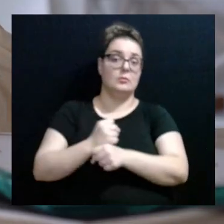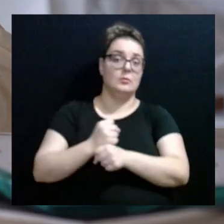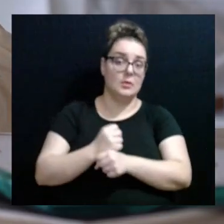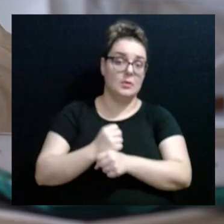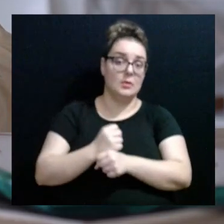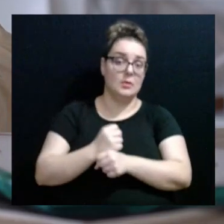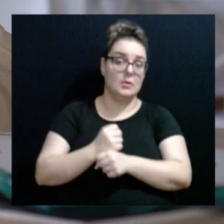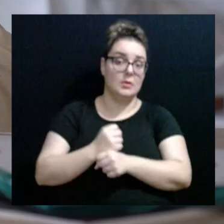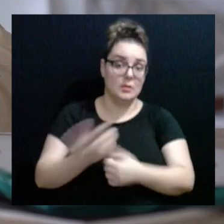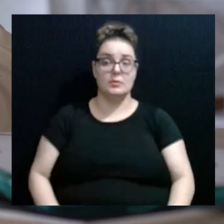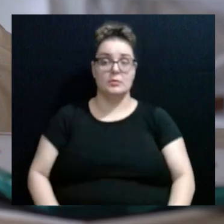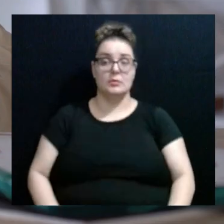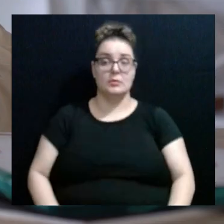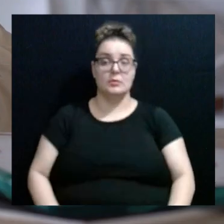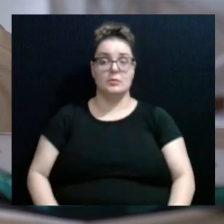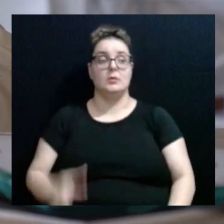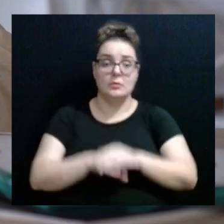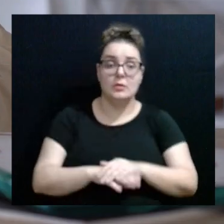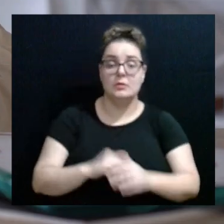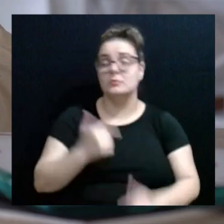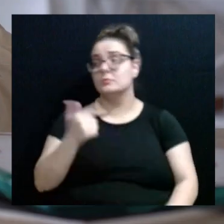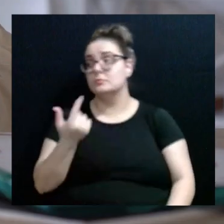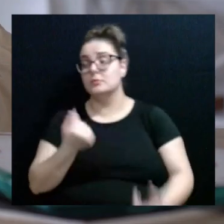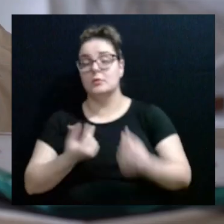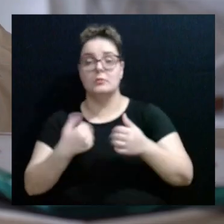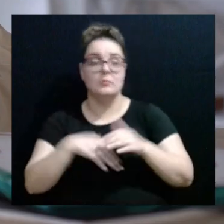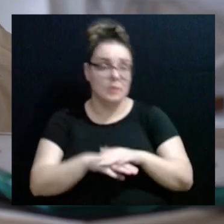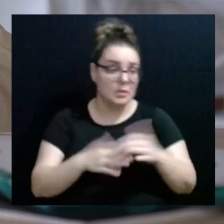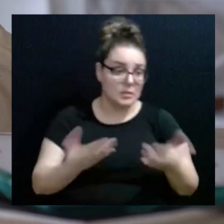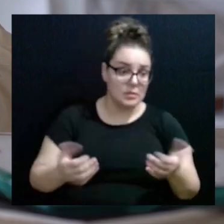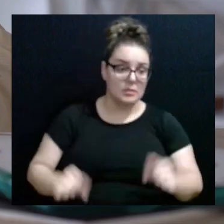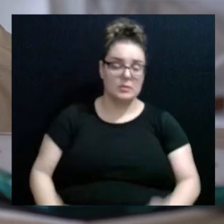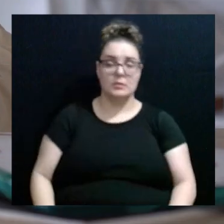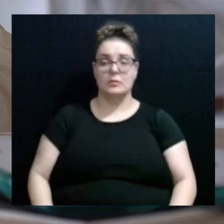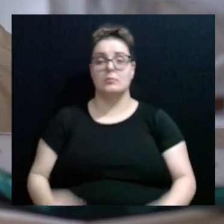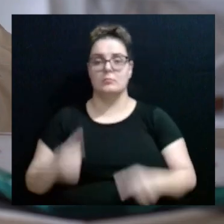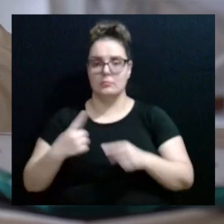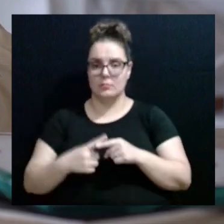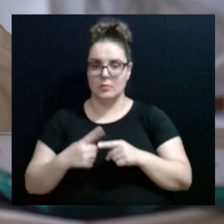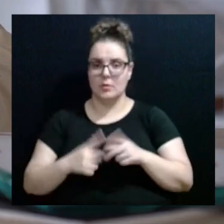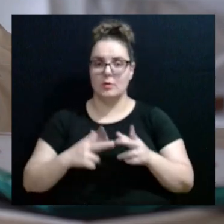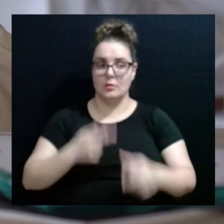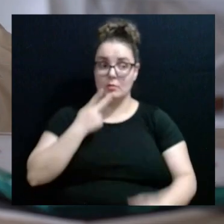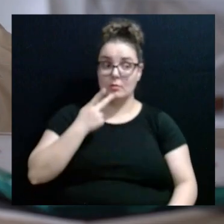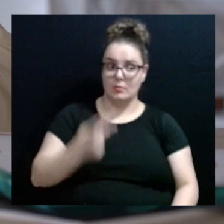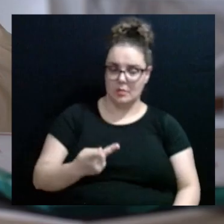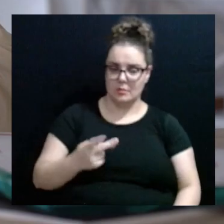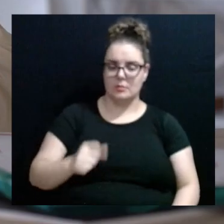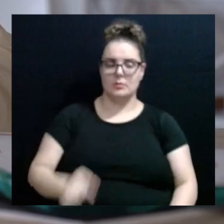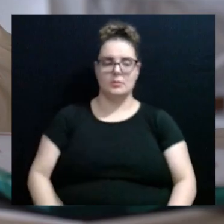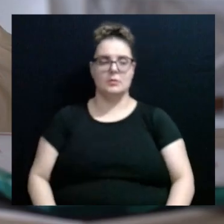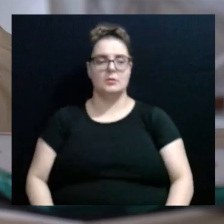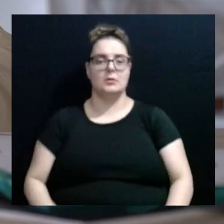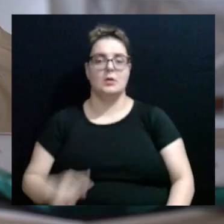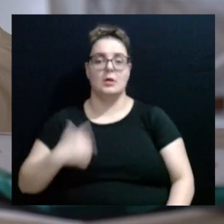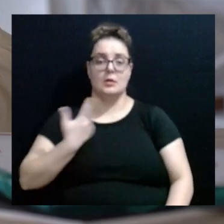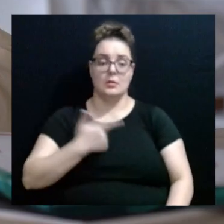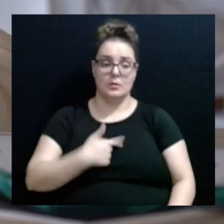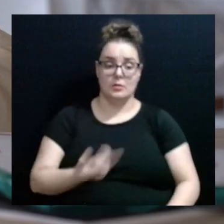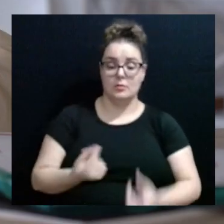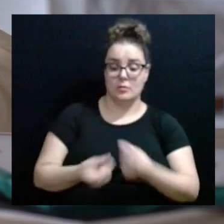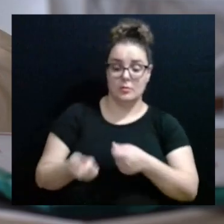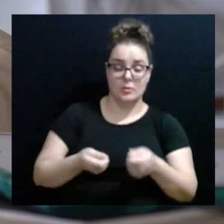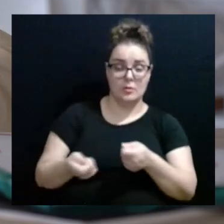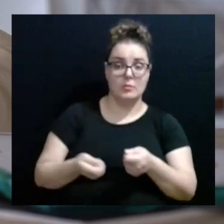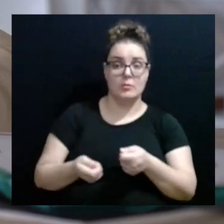final do ano, então eu tenho reserva, eu não tenho reserva, né? Porque quando eu falo isso, porque